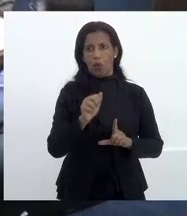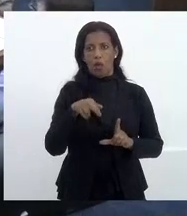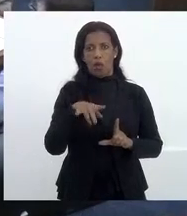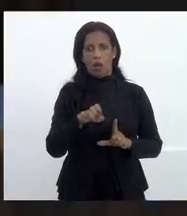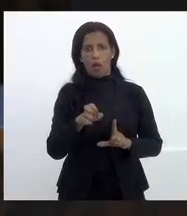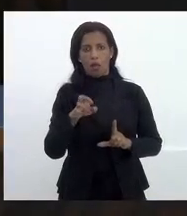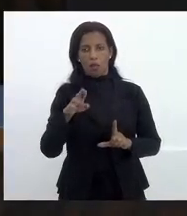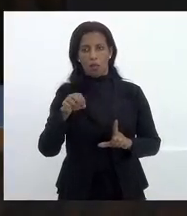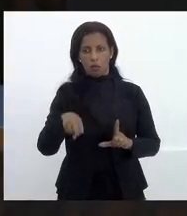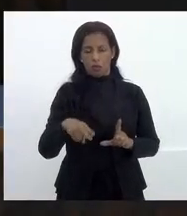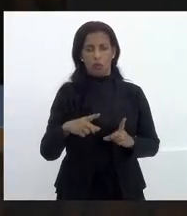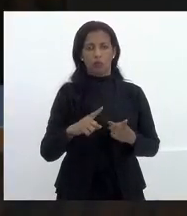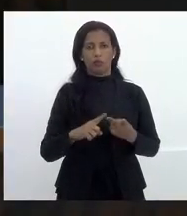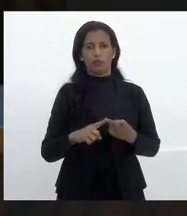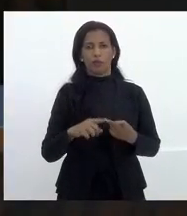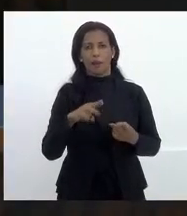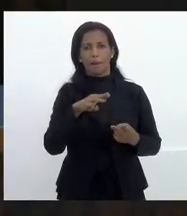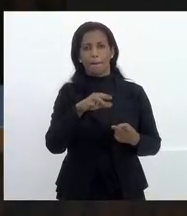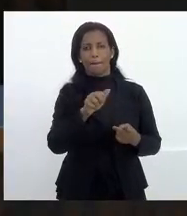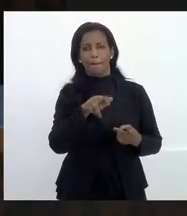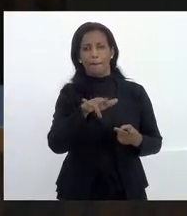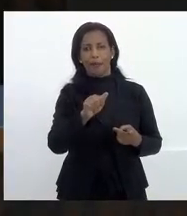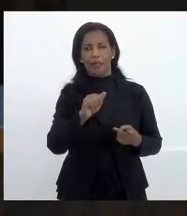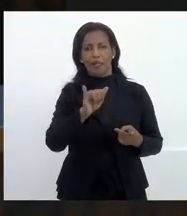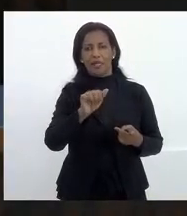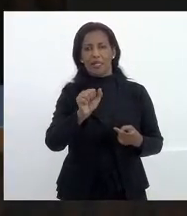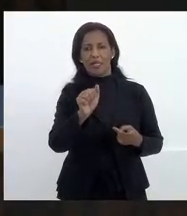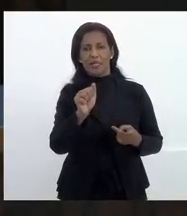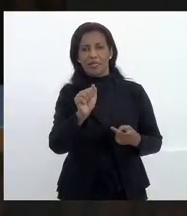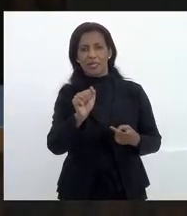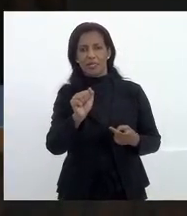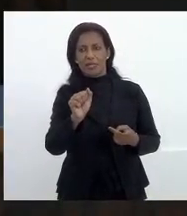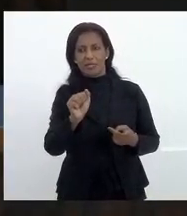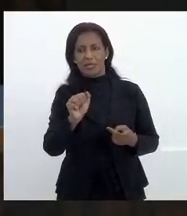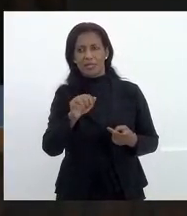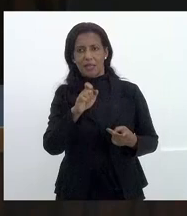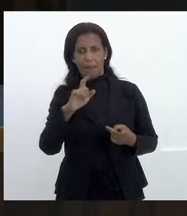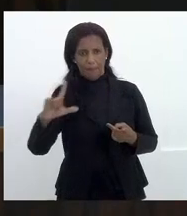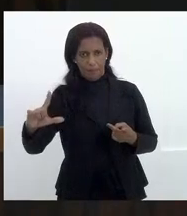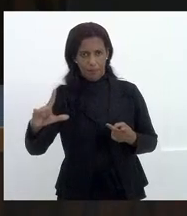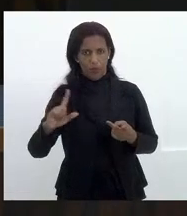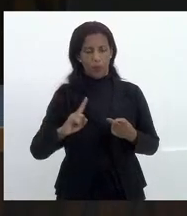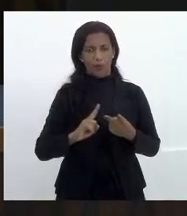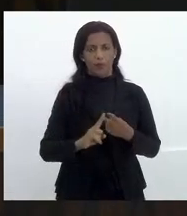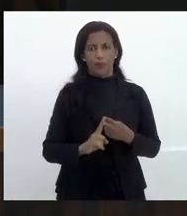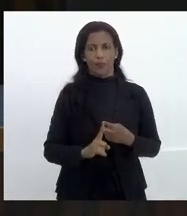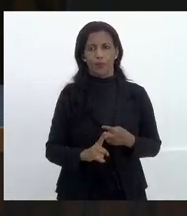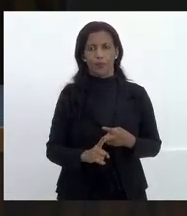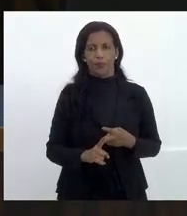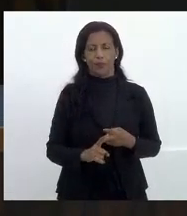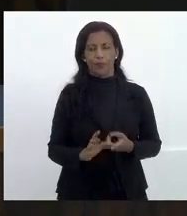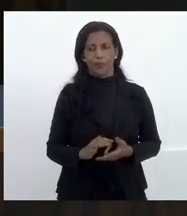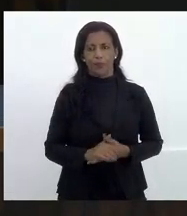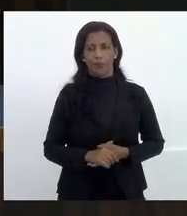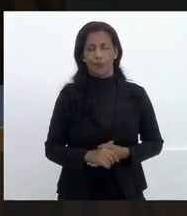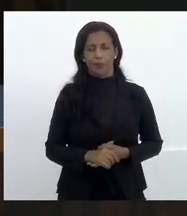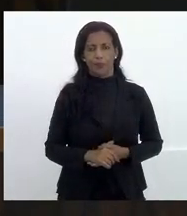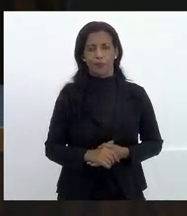Montese é a Maria Izabel de Vasconcelos oposto Porto Tostes e